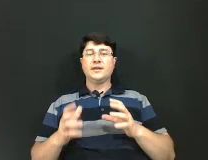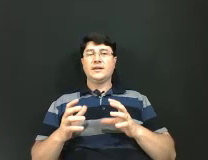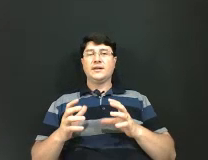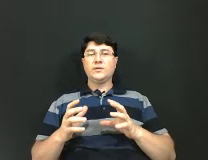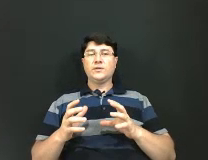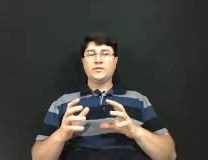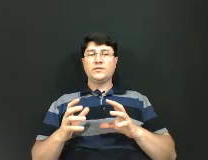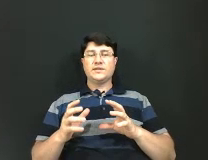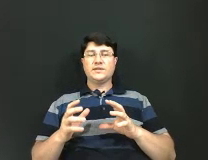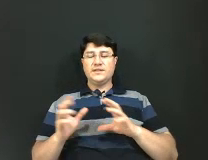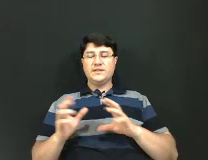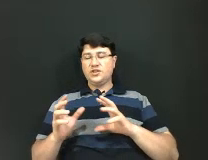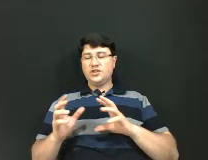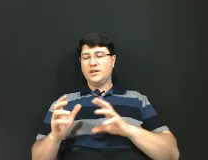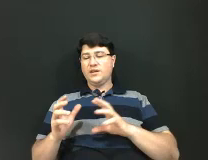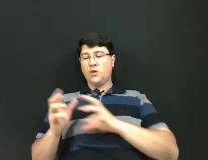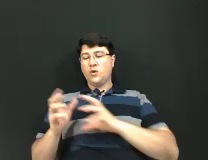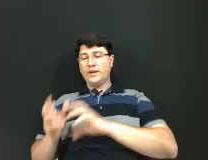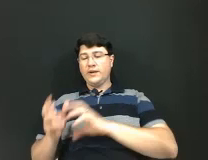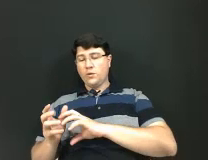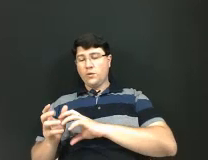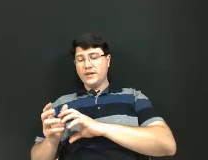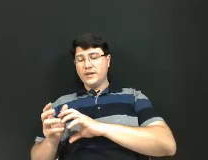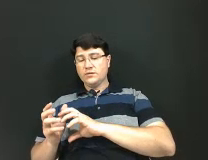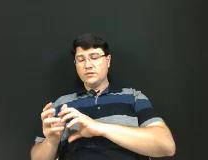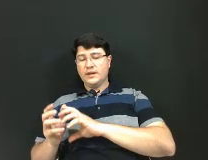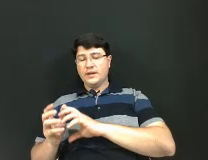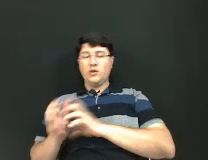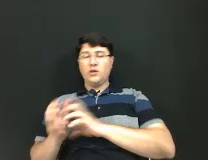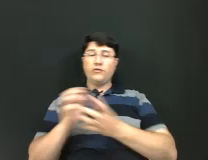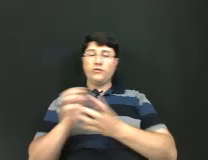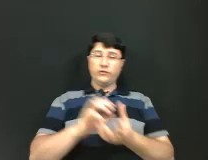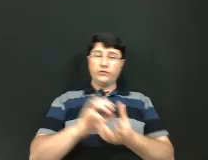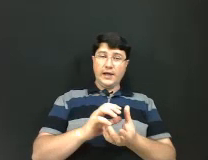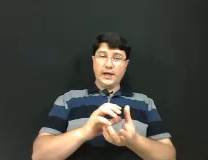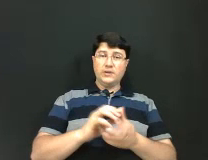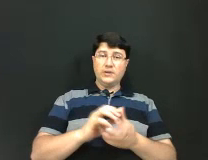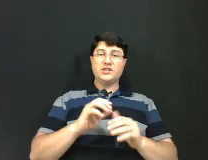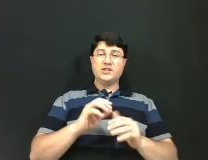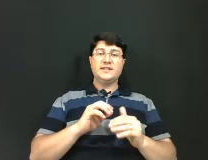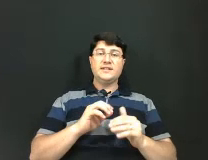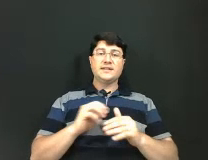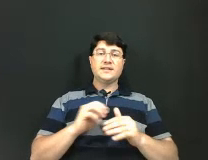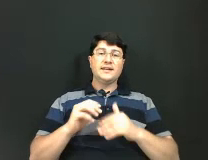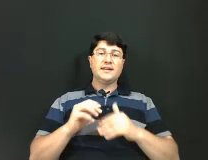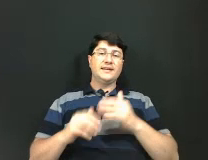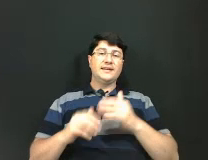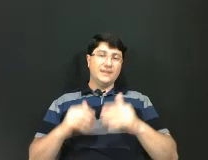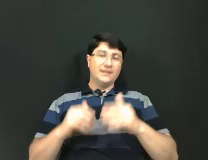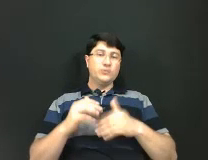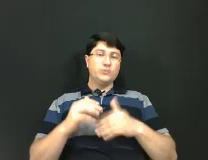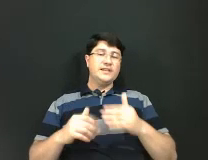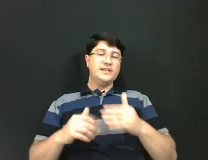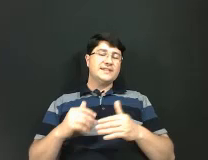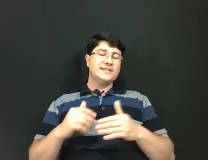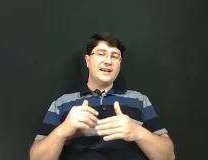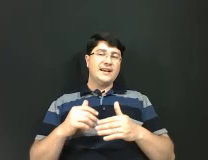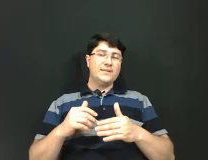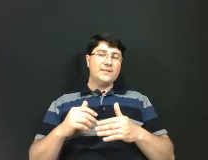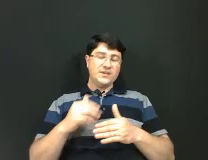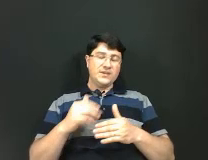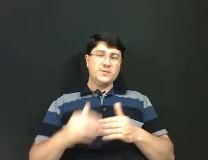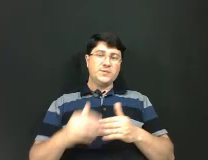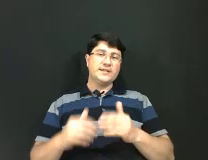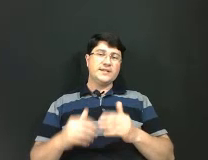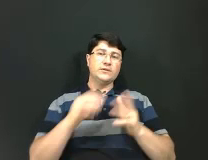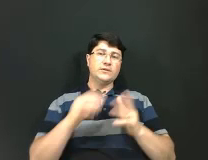estado, quando existe como era no começo e como ficou no final, a gente utiliza